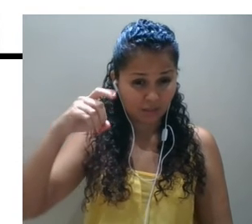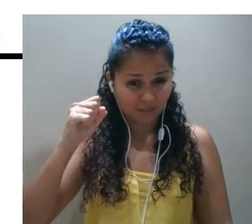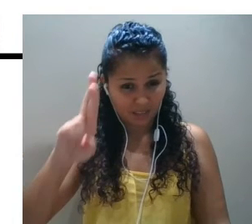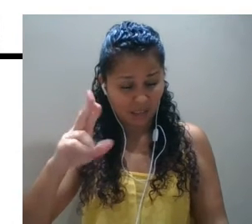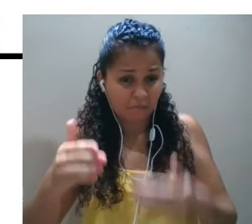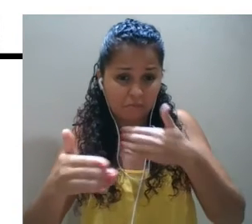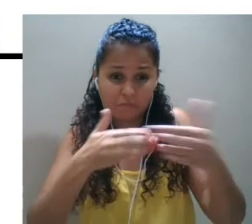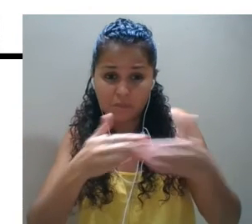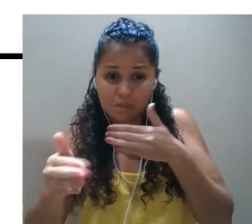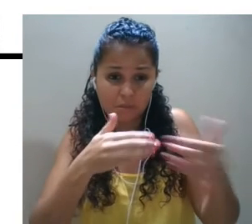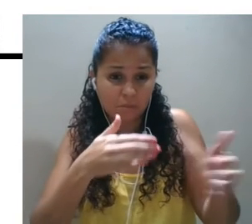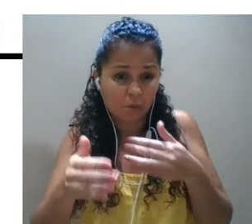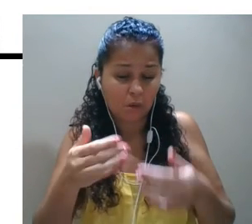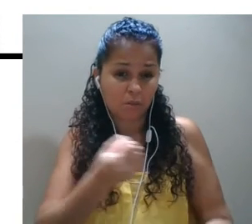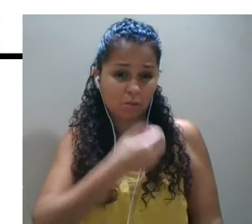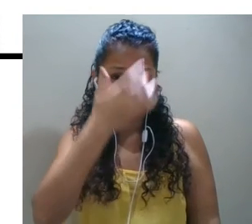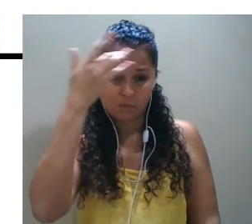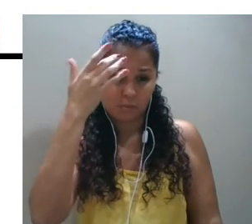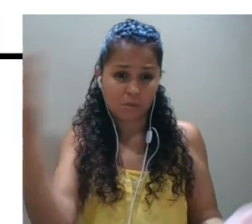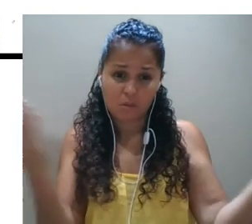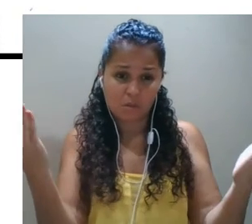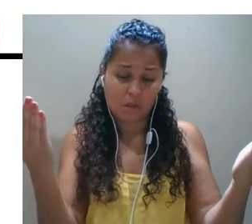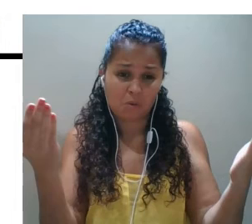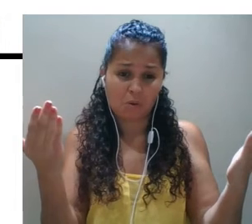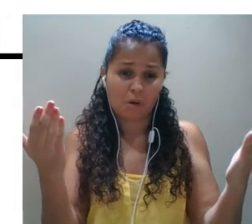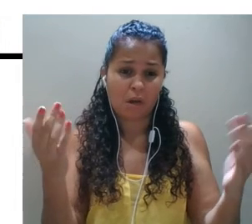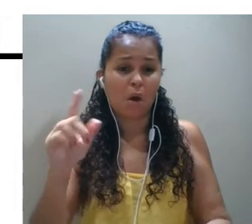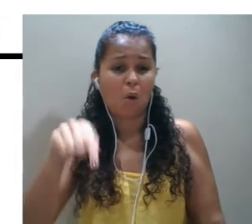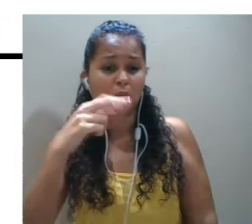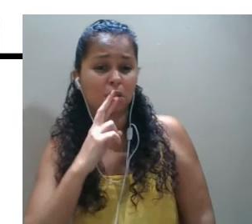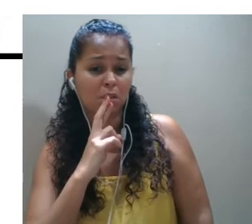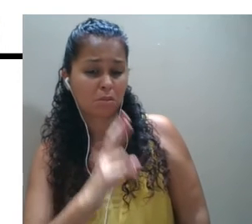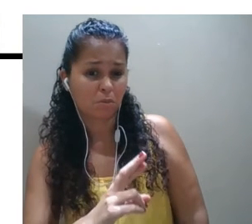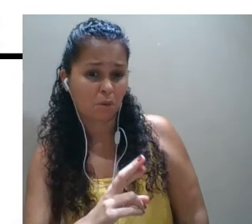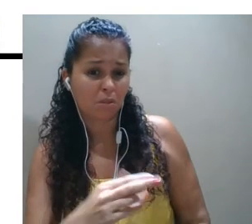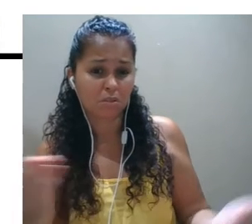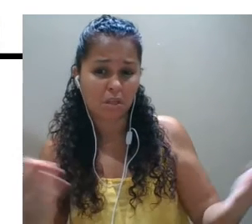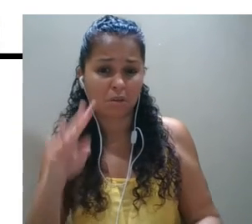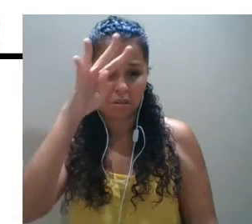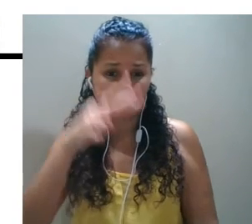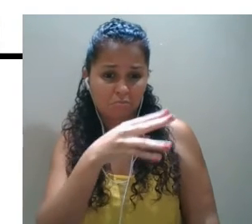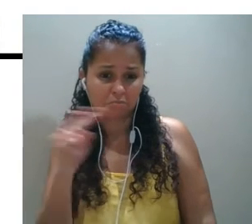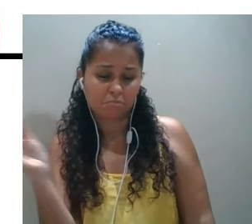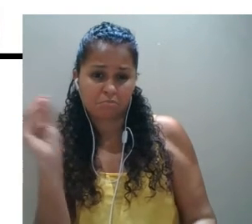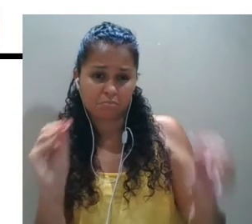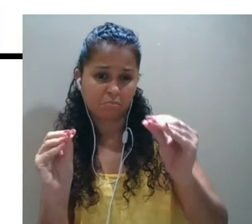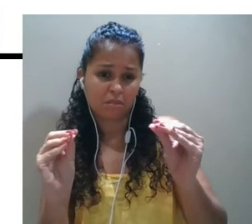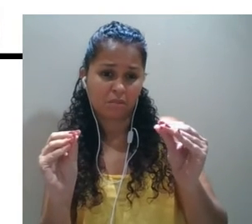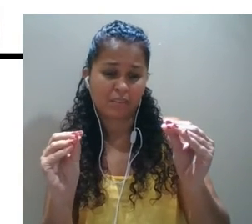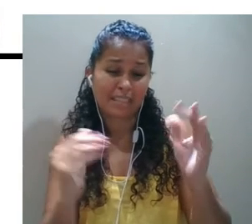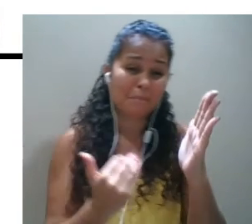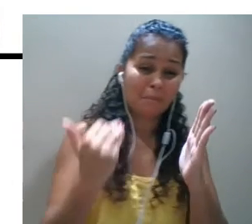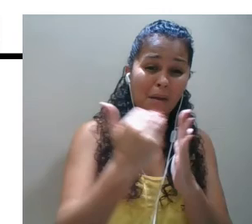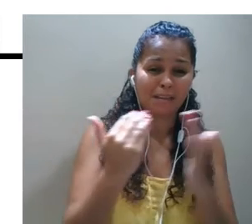de pessoas que entrar ou sair, nenhum outro número que figurar, então, nesta posição vai ser superior a essas